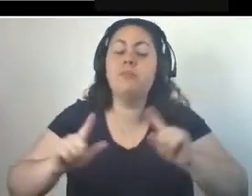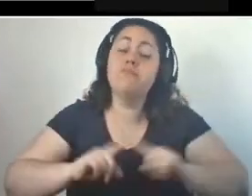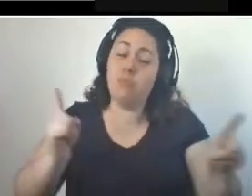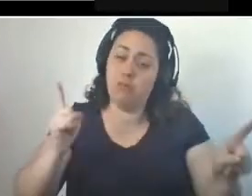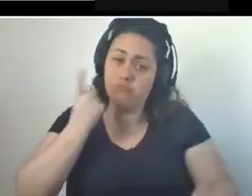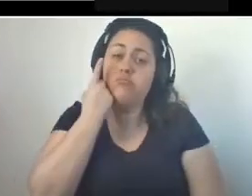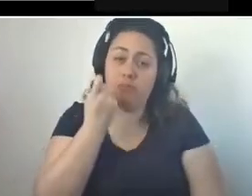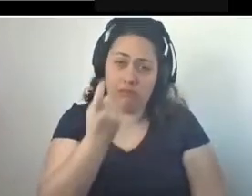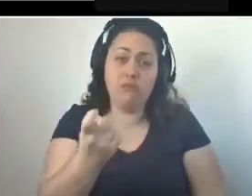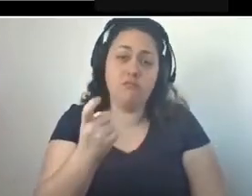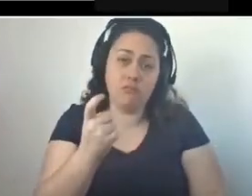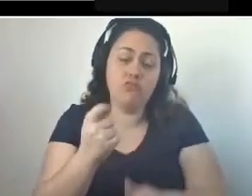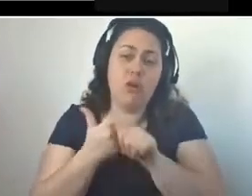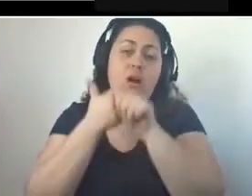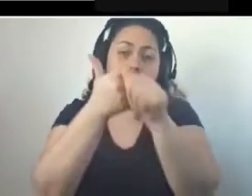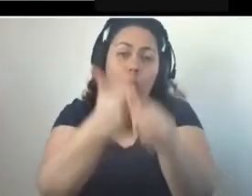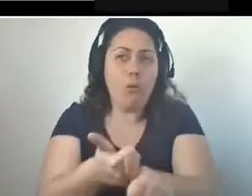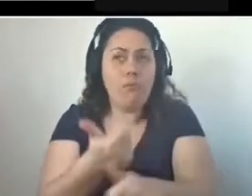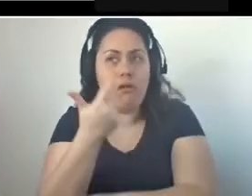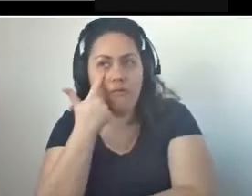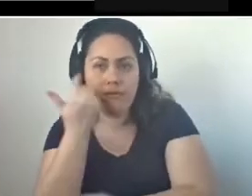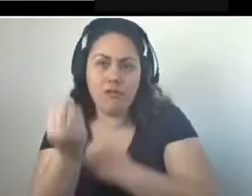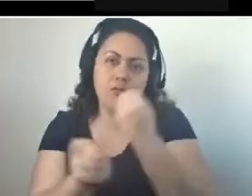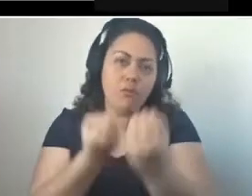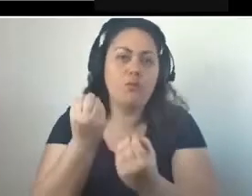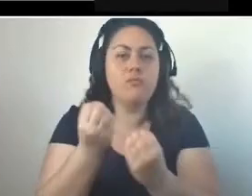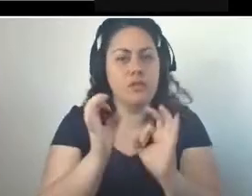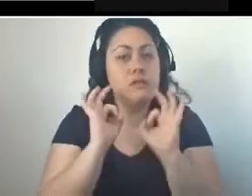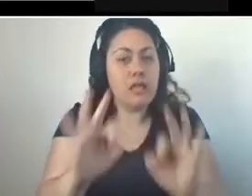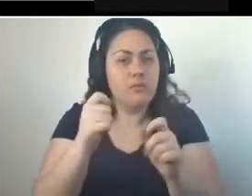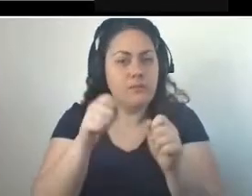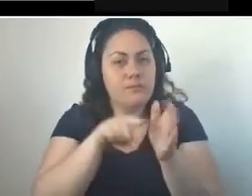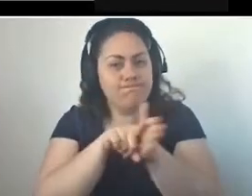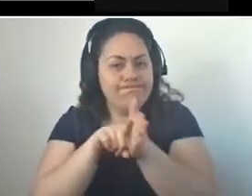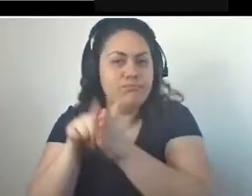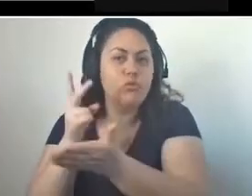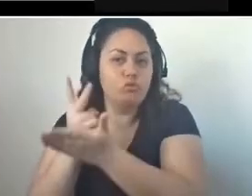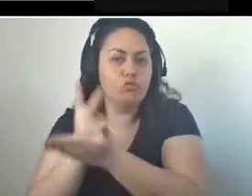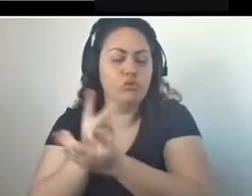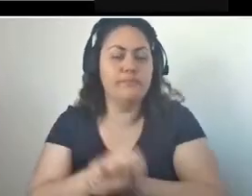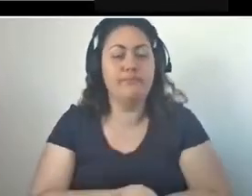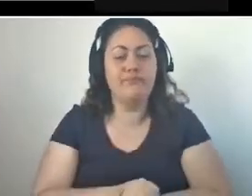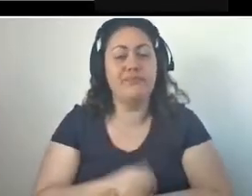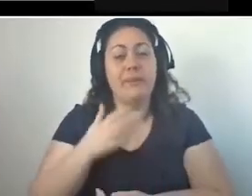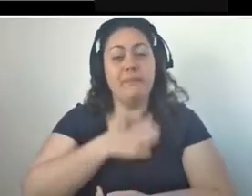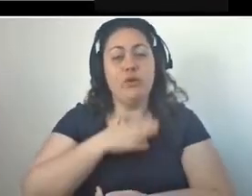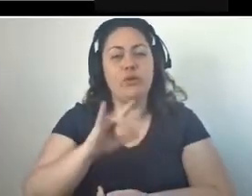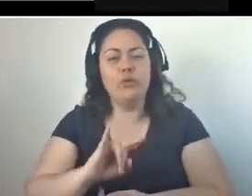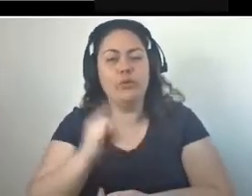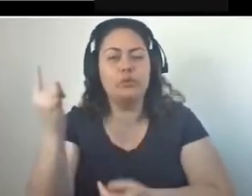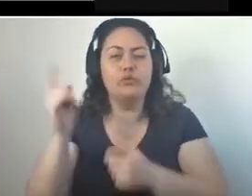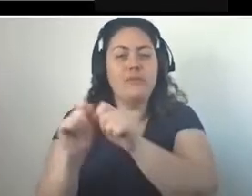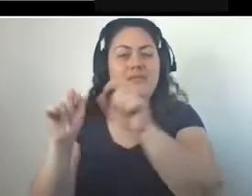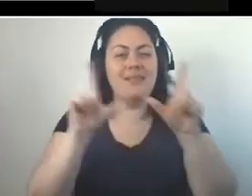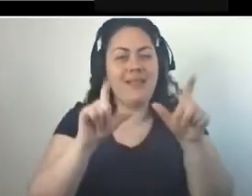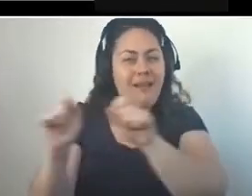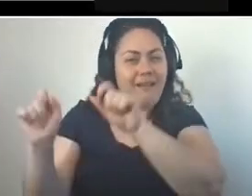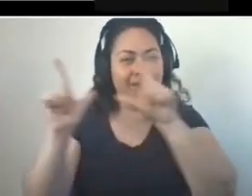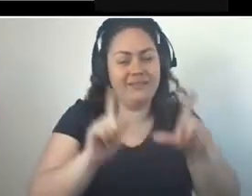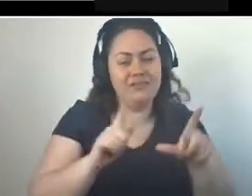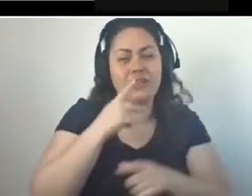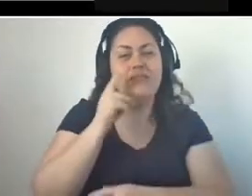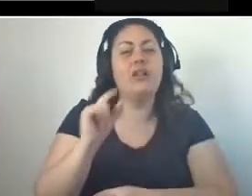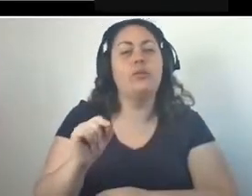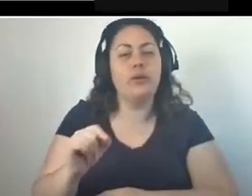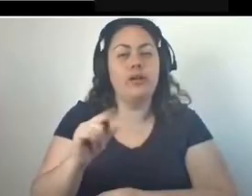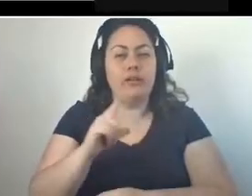de acompanhar. Tá? Certamente a gente tem que fazer isso. E, finalmente, o meu último slide, meus últimos slides, é para mostrar que a imunidade gerada pela